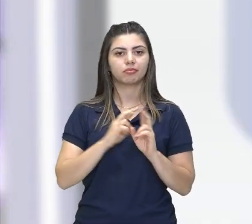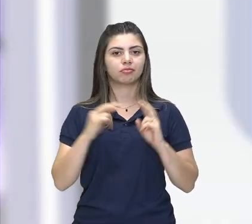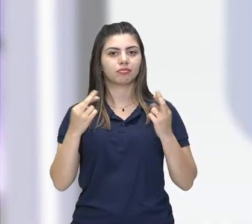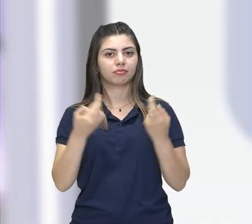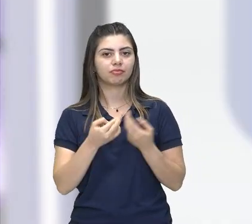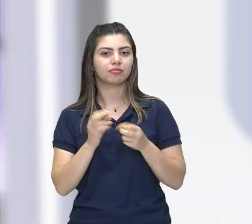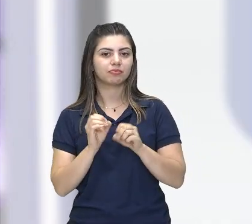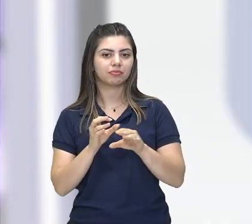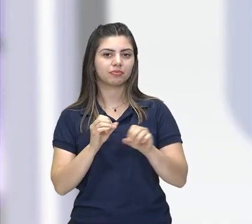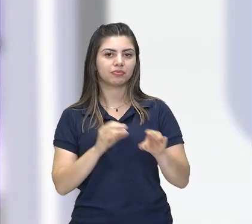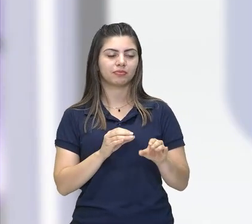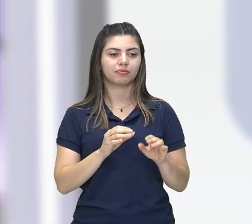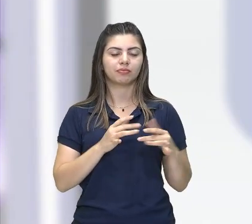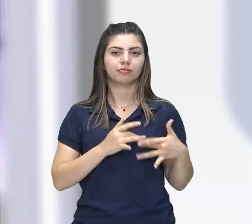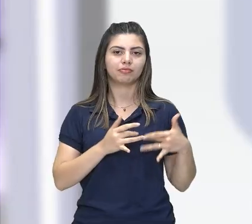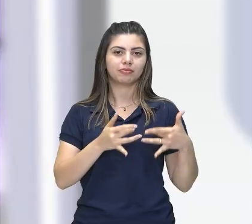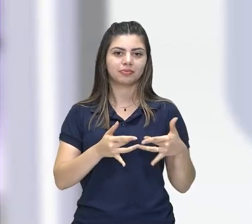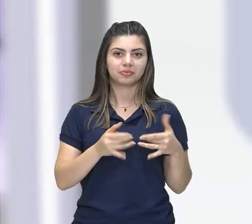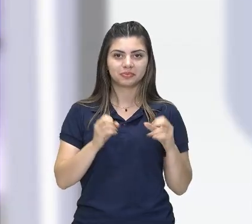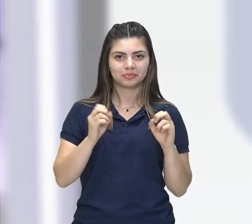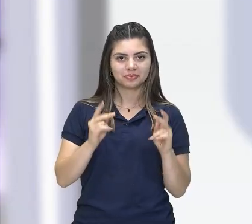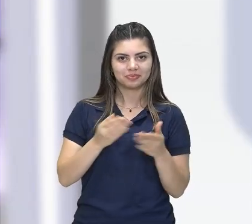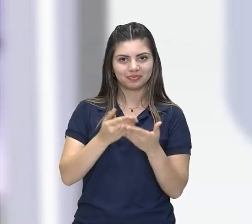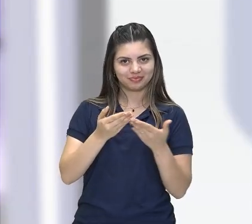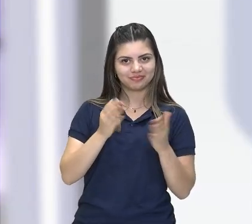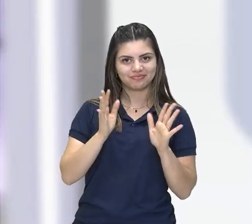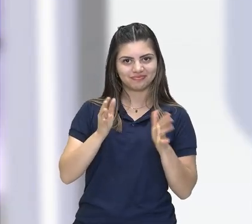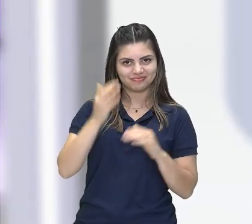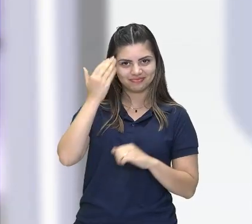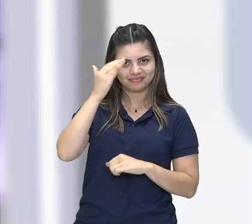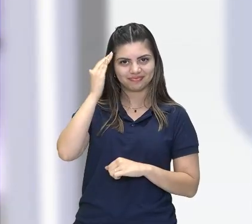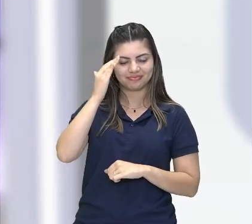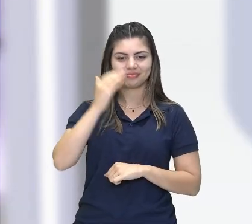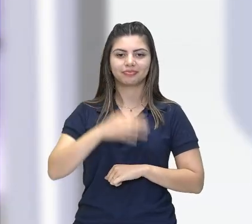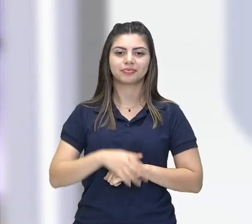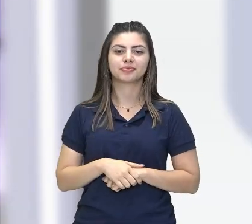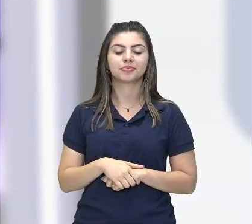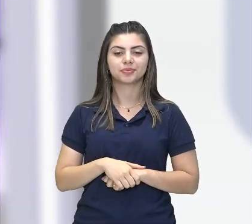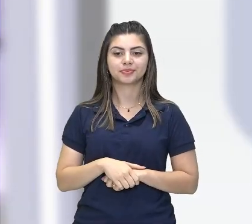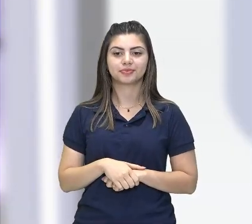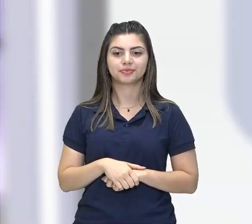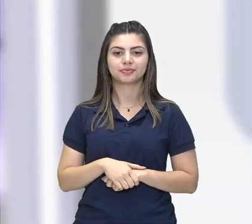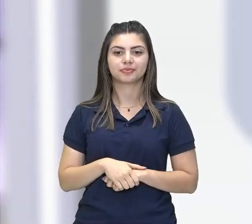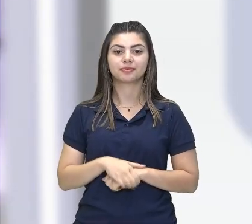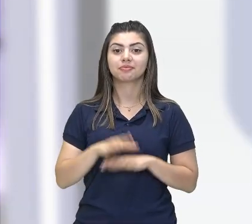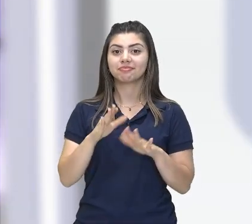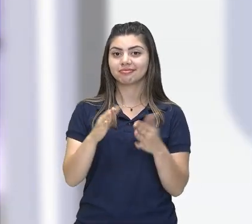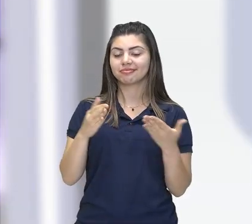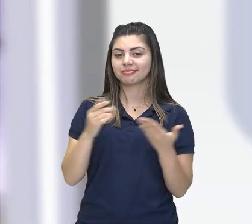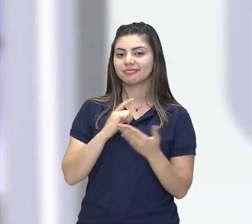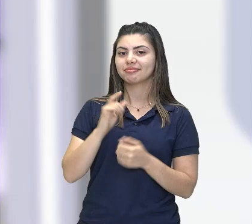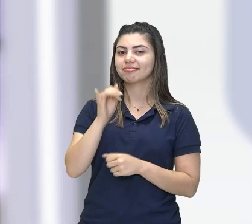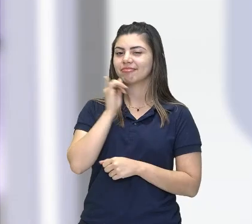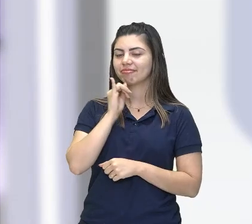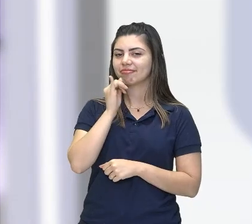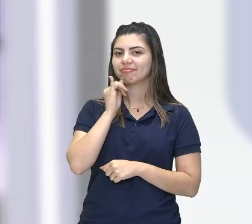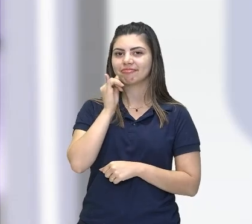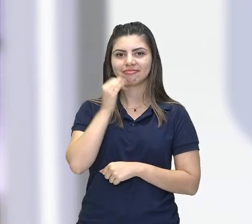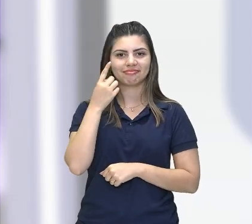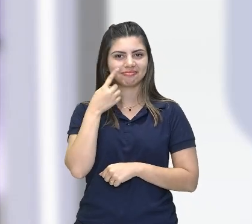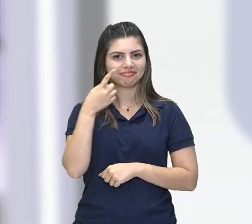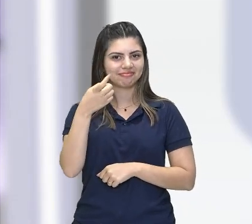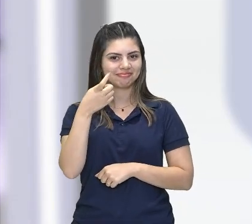tal. Entendida essa parte, né, nós vamos trazer agora um exemplo bem